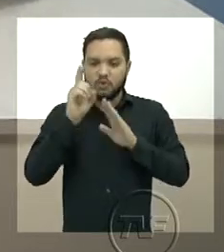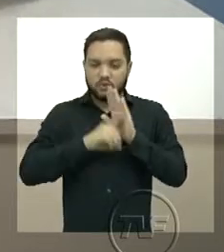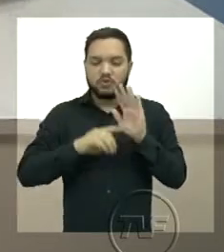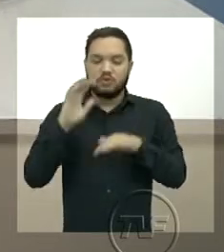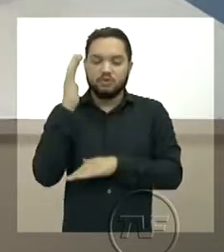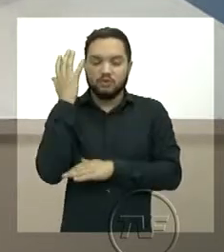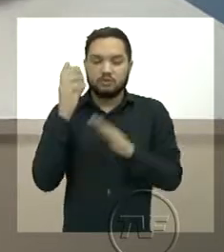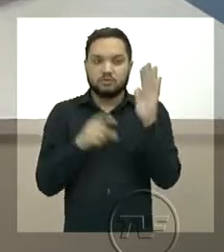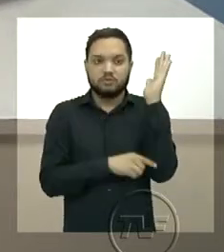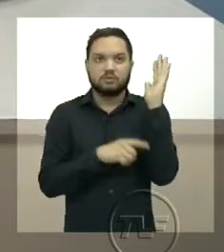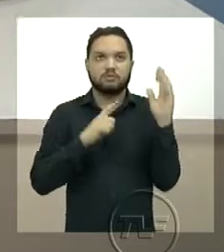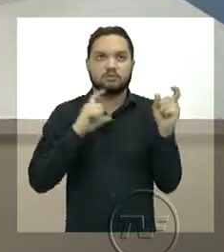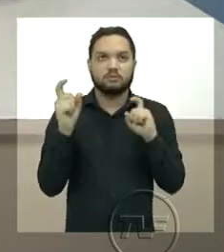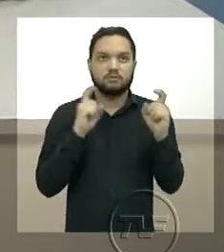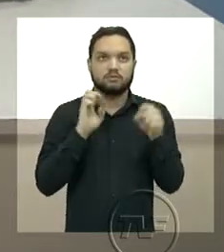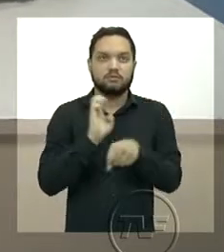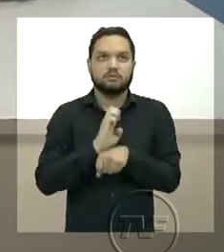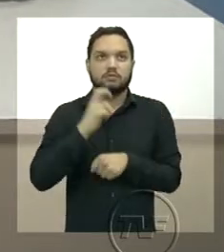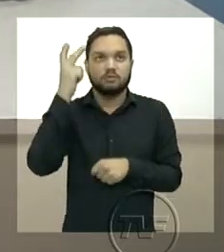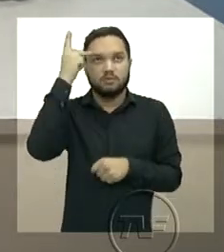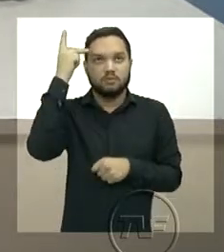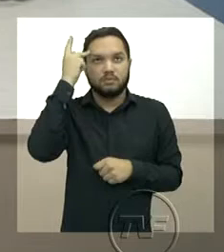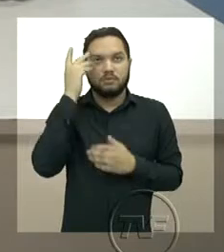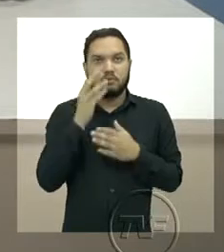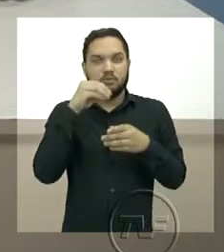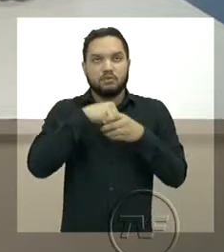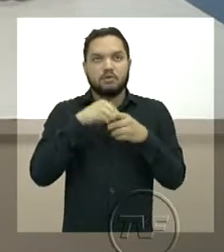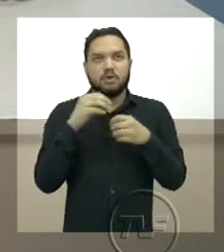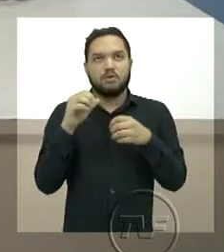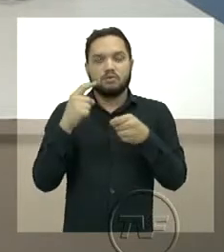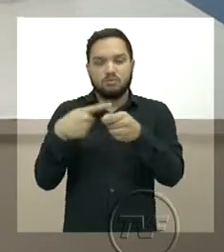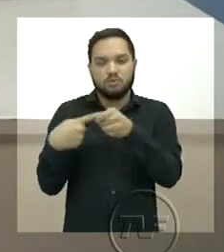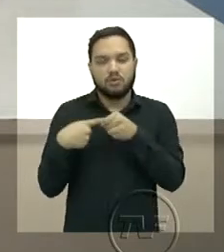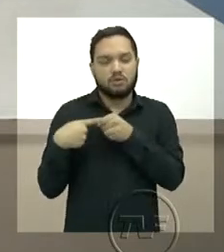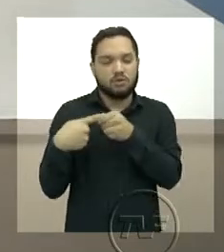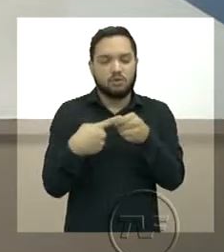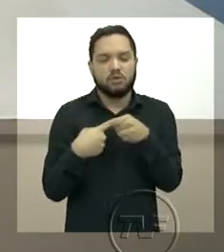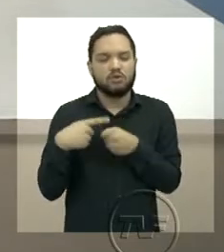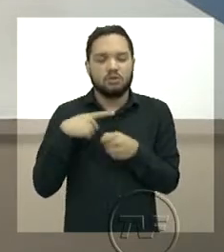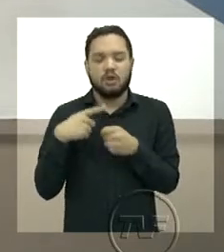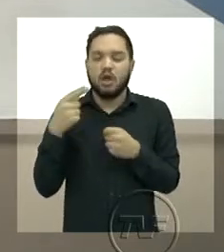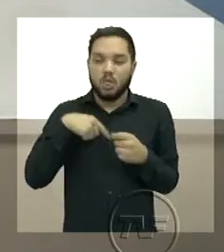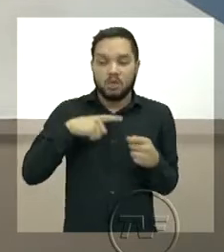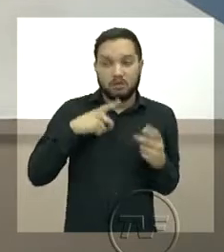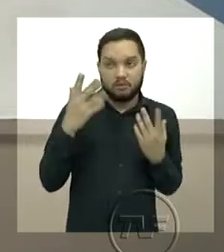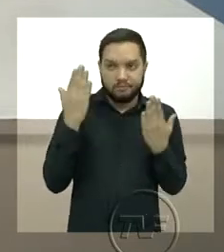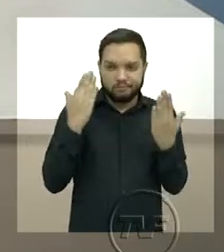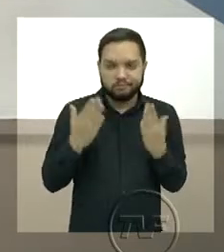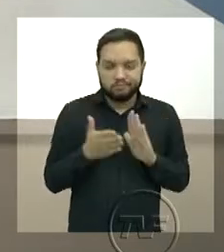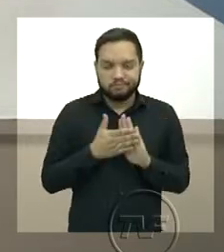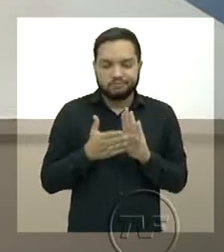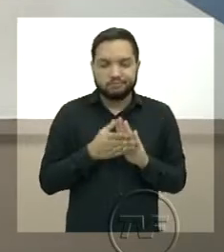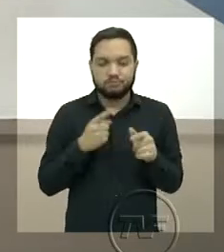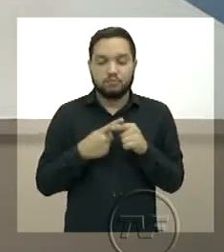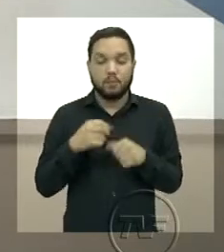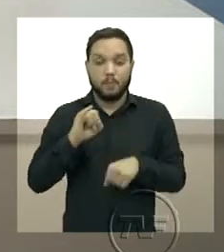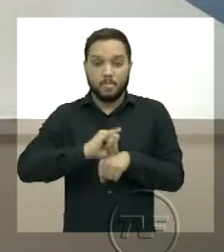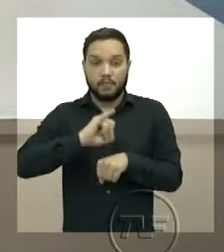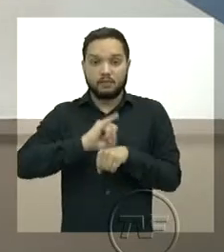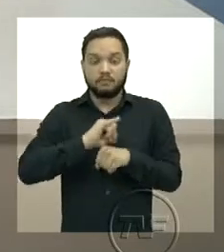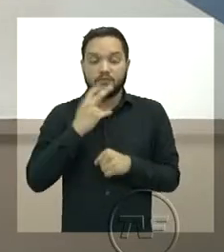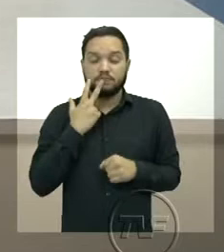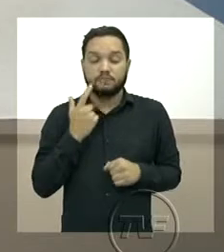sendo discutida no estado de São Paulo, em alguns municípios, estamos apresentando essa proposta. O município de